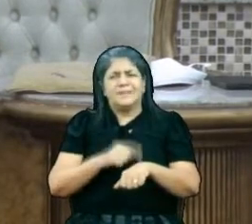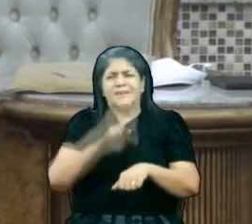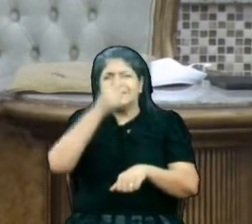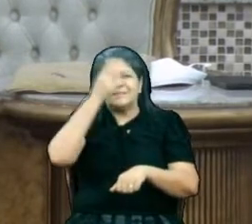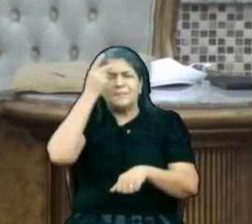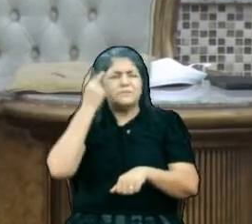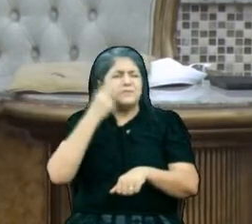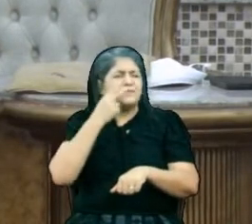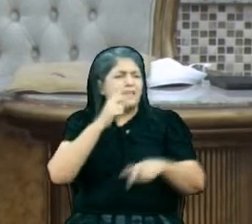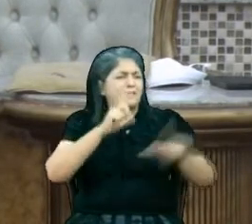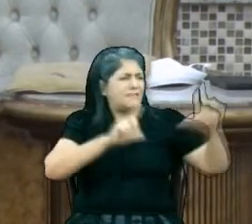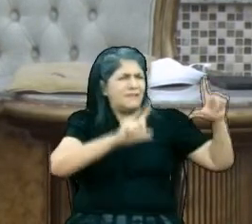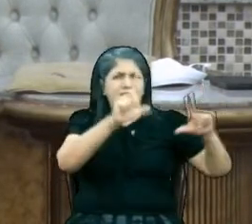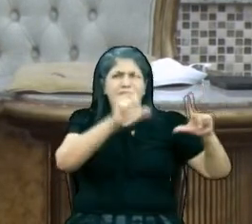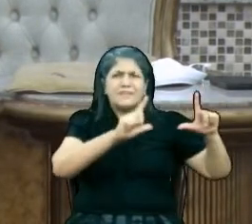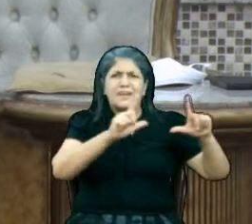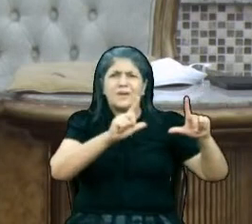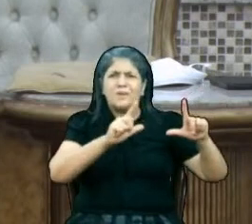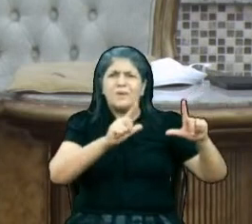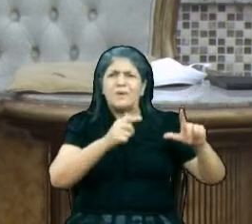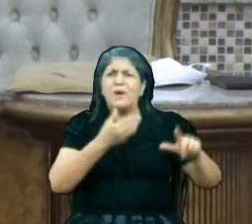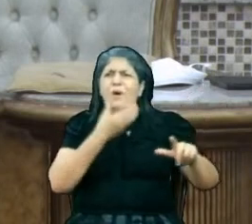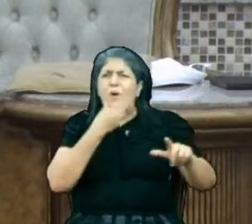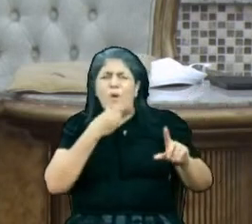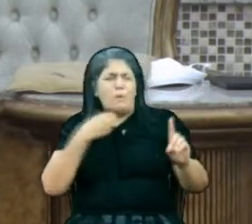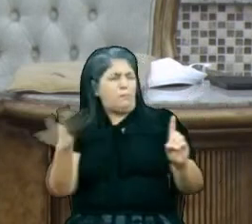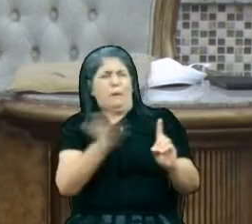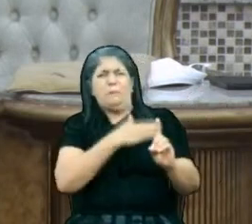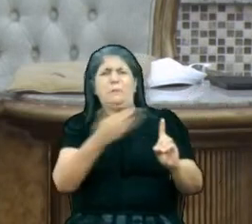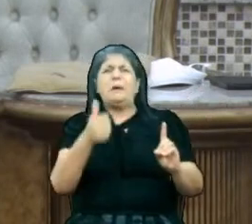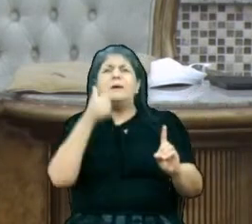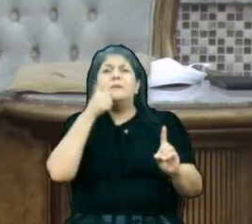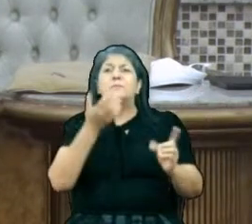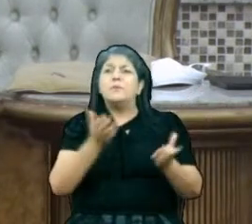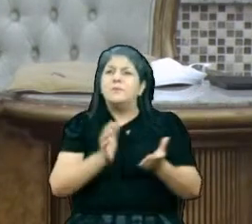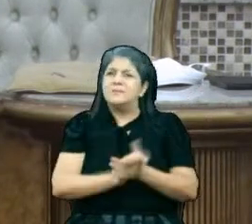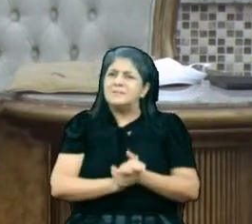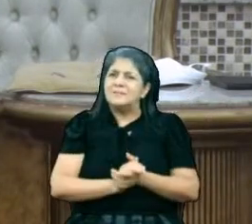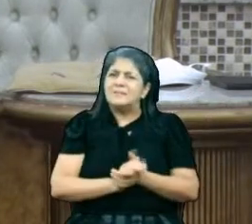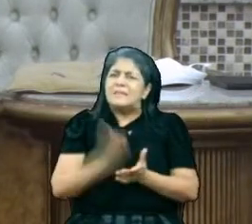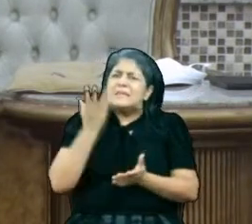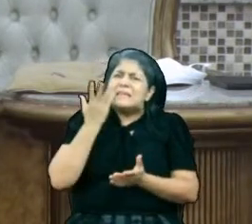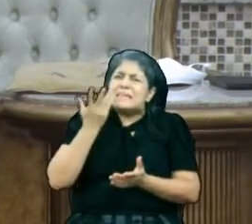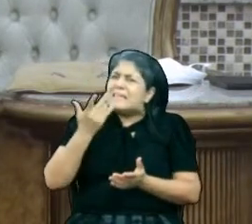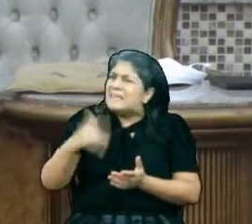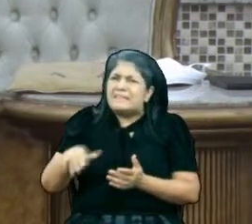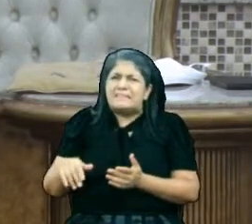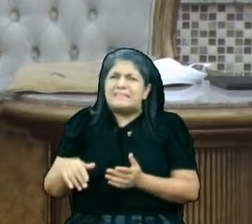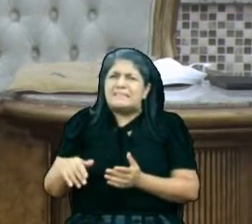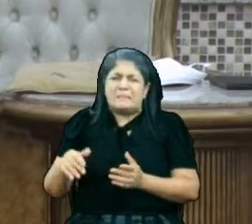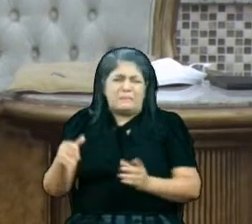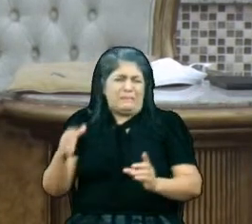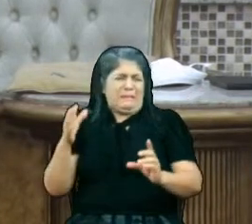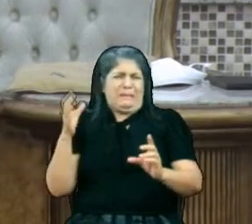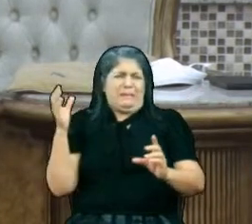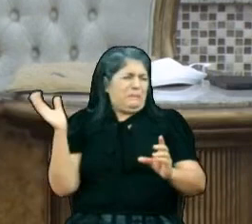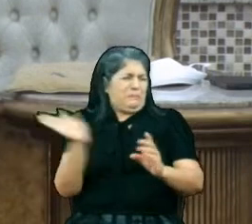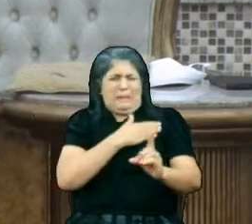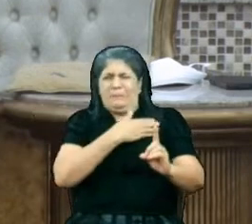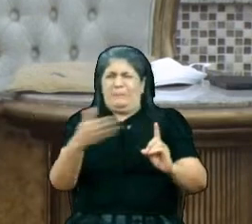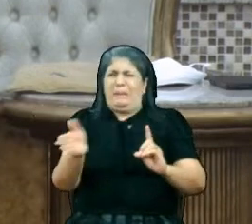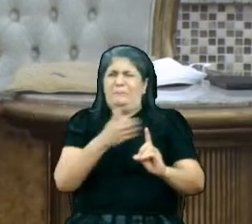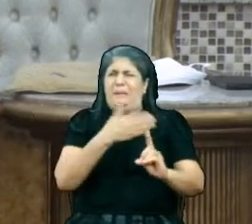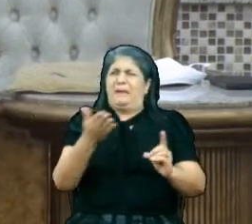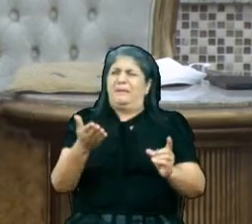se esfriasse espiritualmente hoje eu escutava o pastor Reverendo Hernandes Dias Lopes